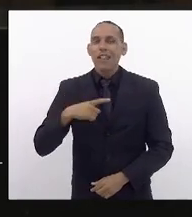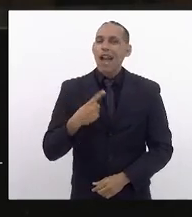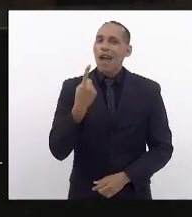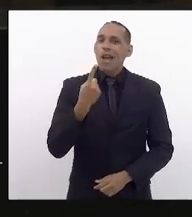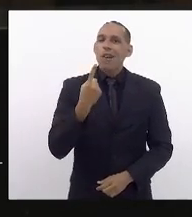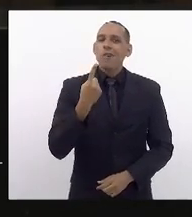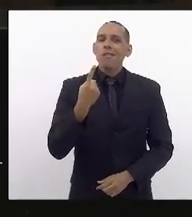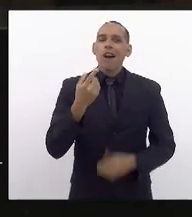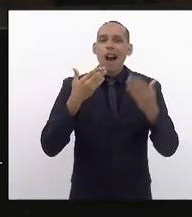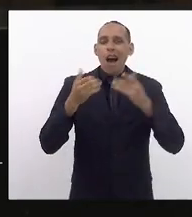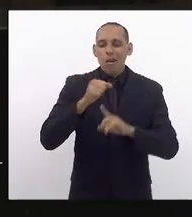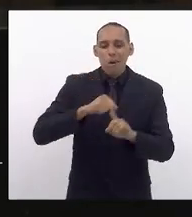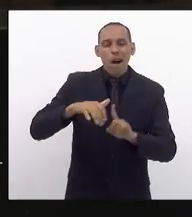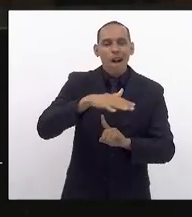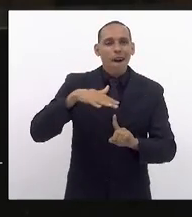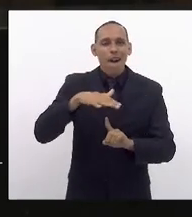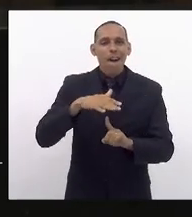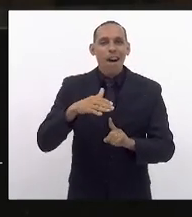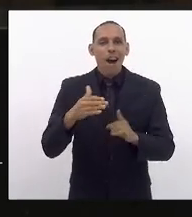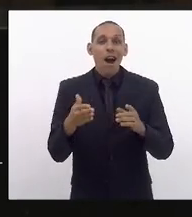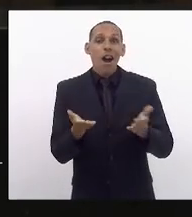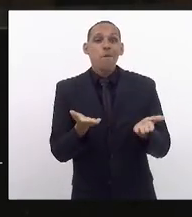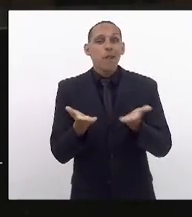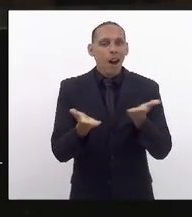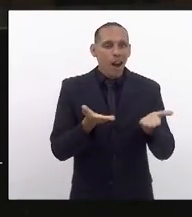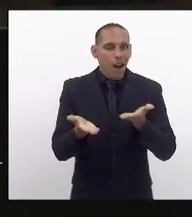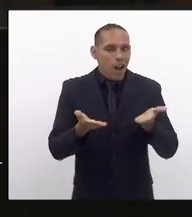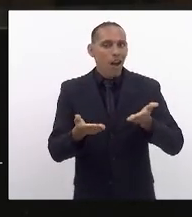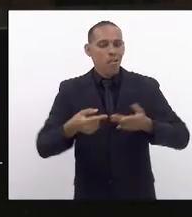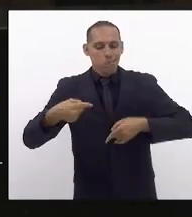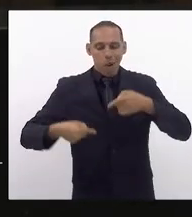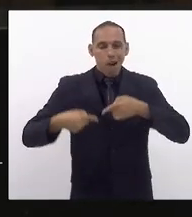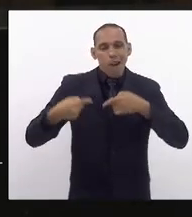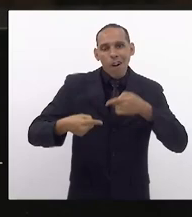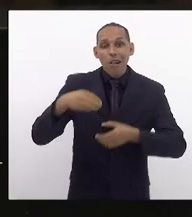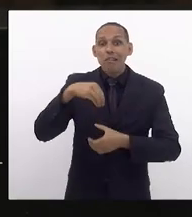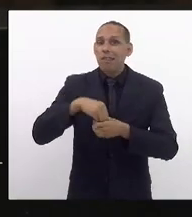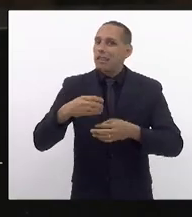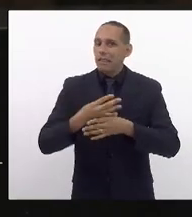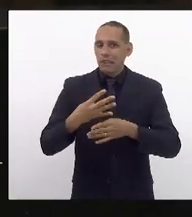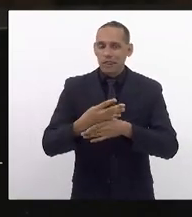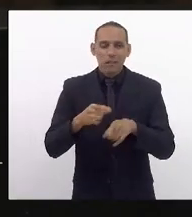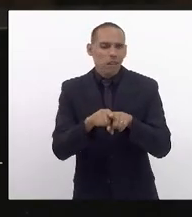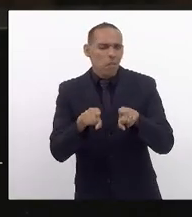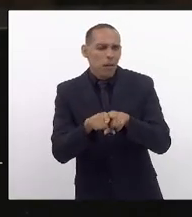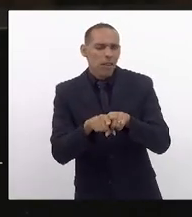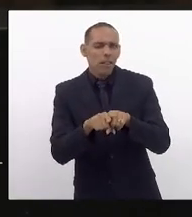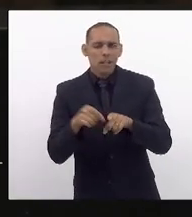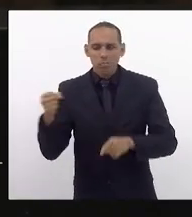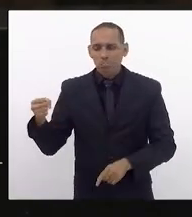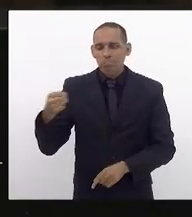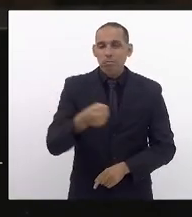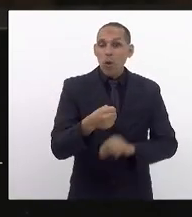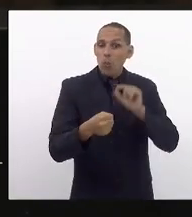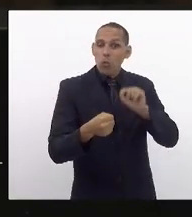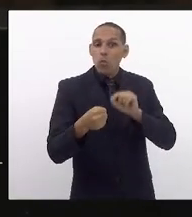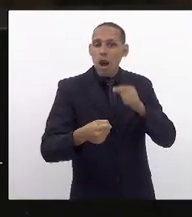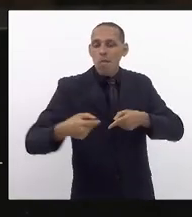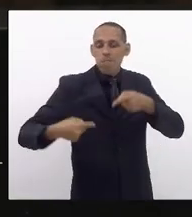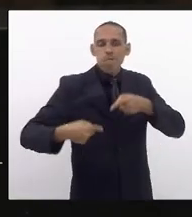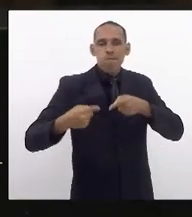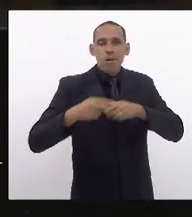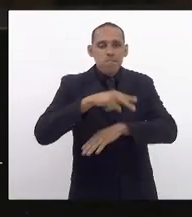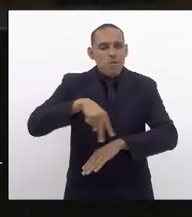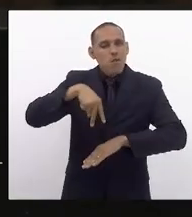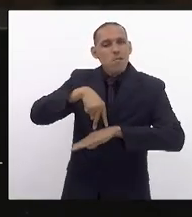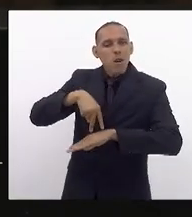faz toda a mediação de conflito na cidade, inclusive trazendo o debate do